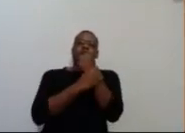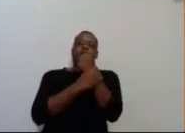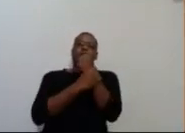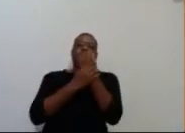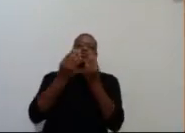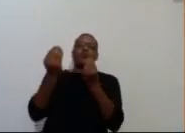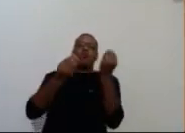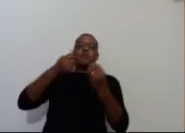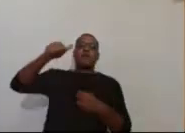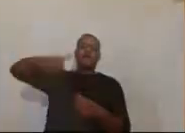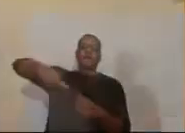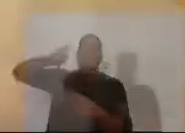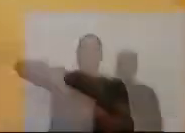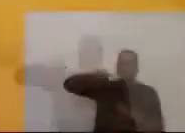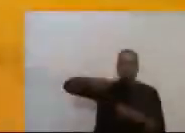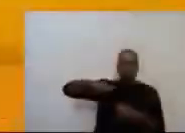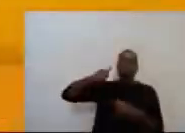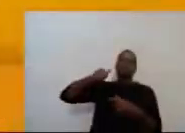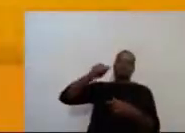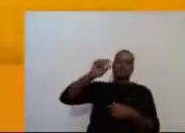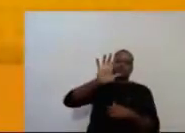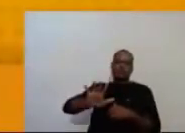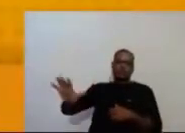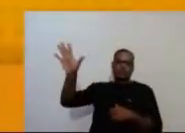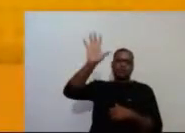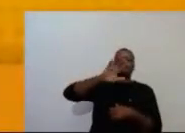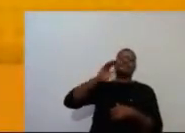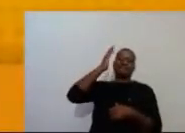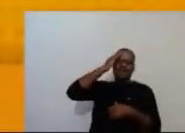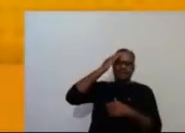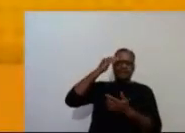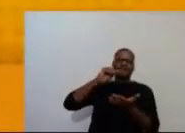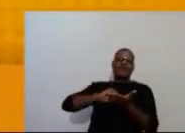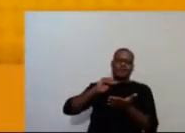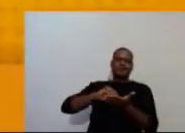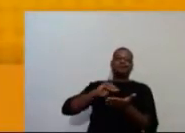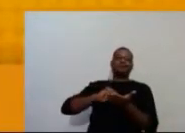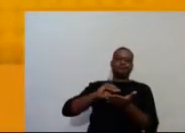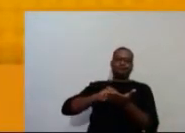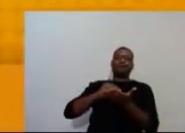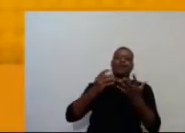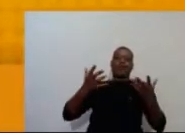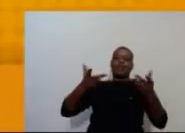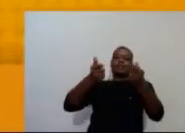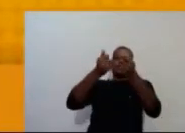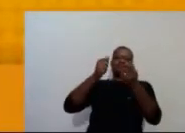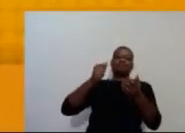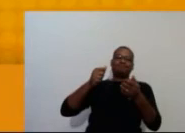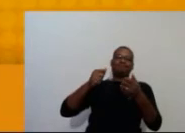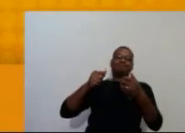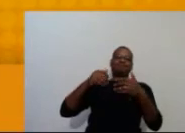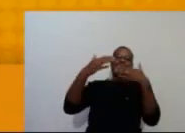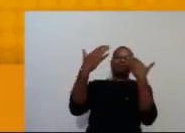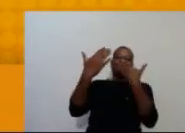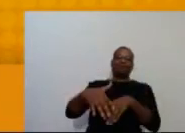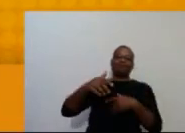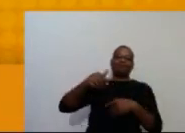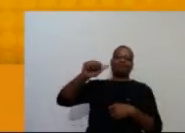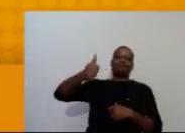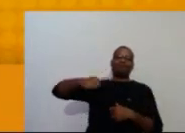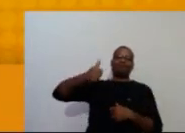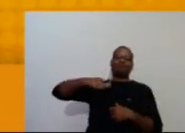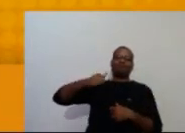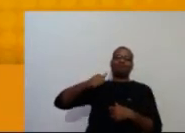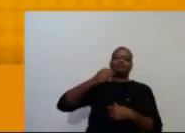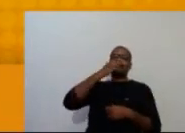que falte é uma avaliação nacional com relação à qualidade, porque existe uma mistura, existe uma quantidade cada vez maior de empresas